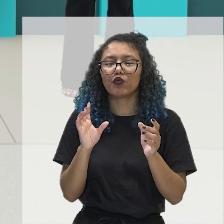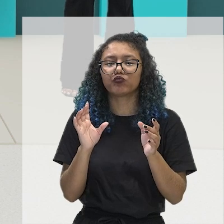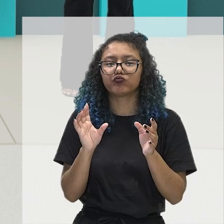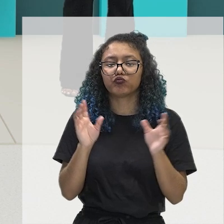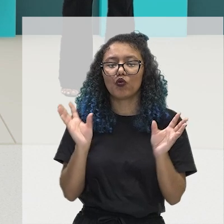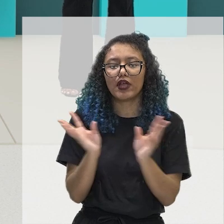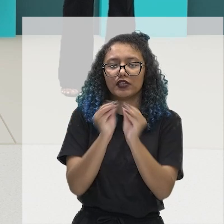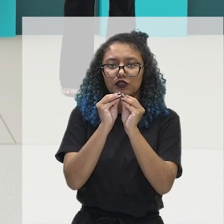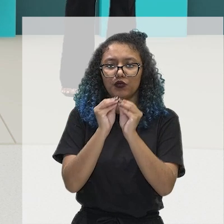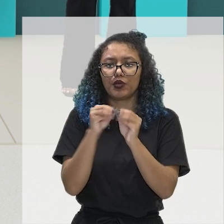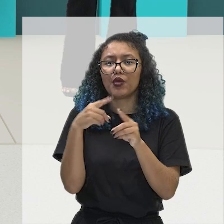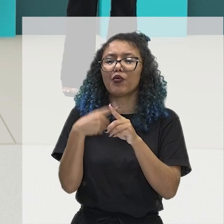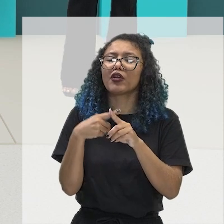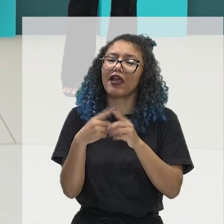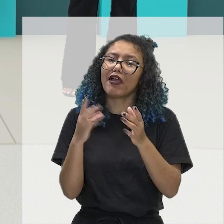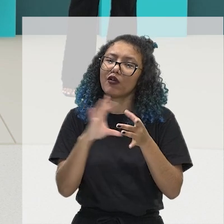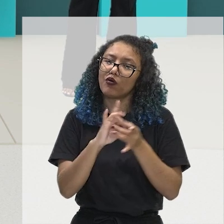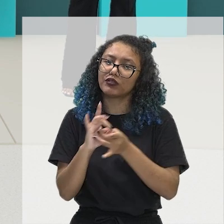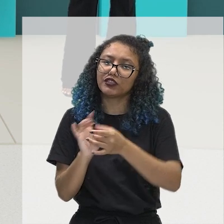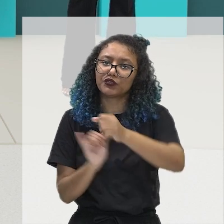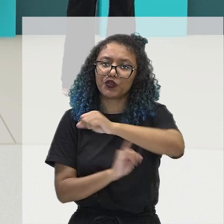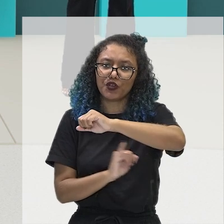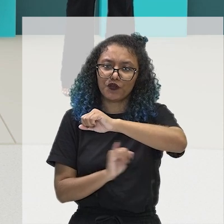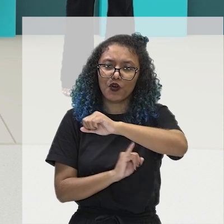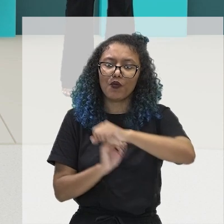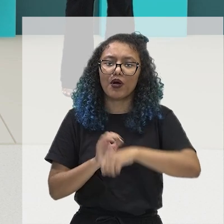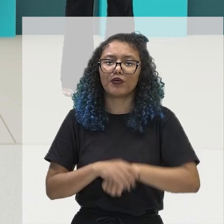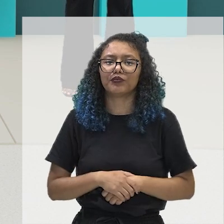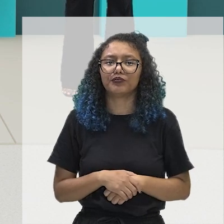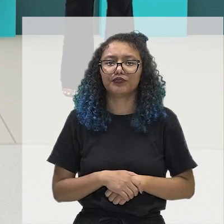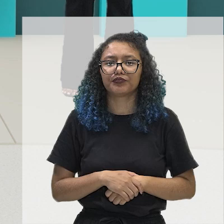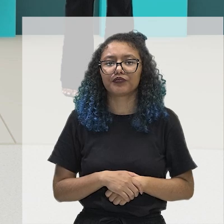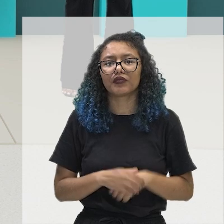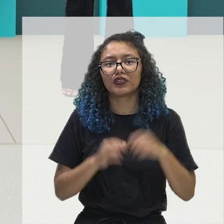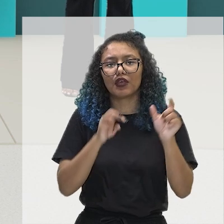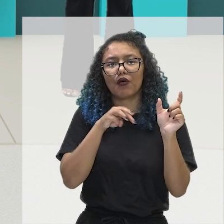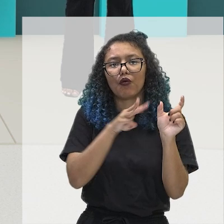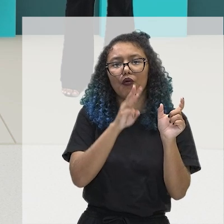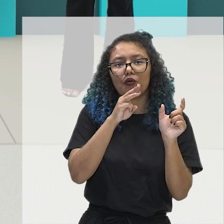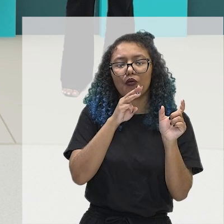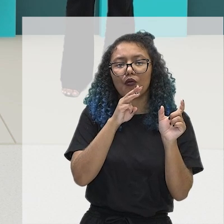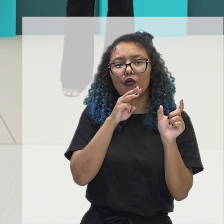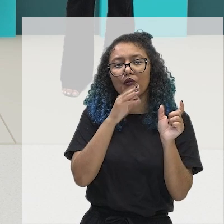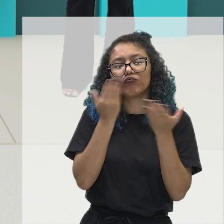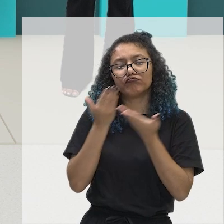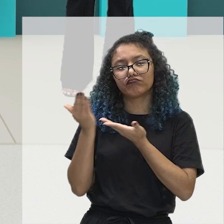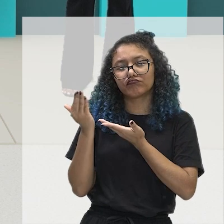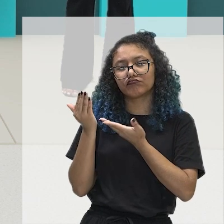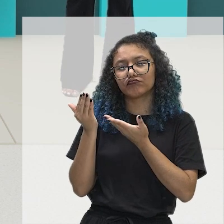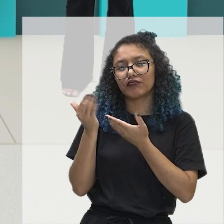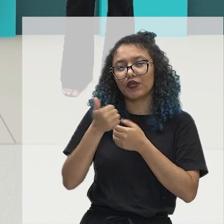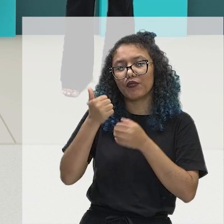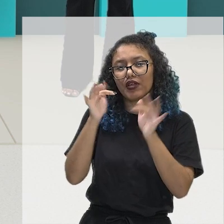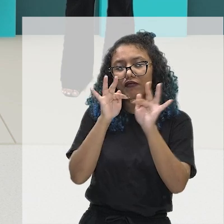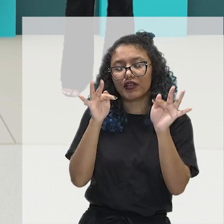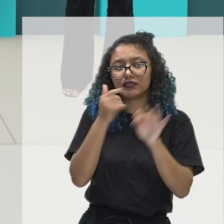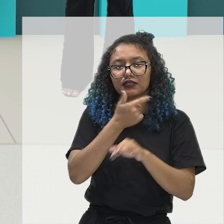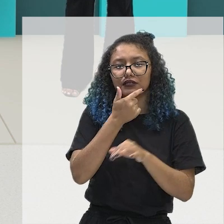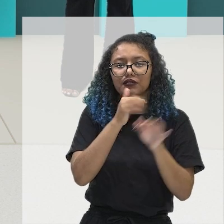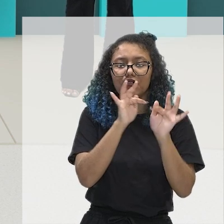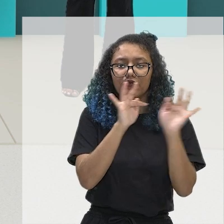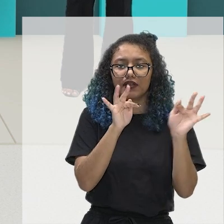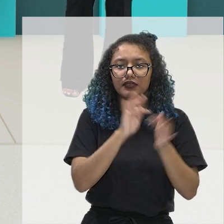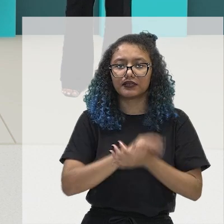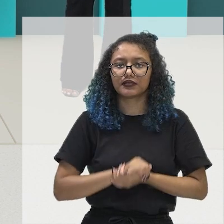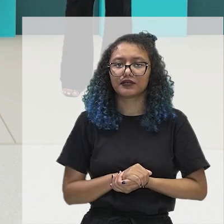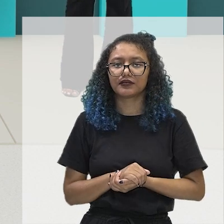informal. Então, formal, I want to have fun. Informal, I wanna have fun, ok? E aí embaixo,